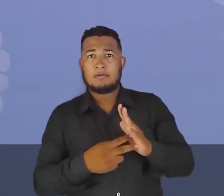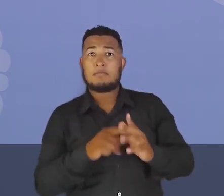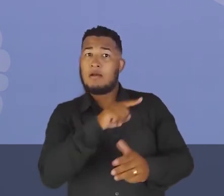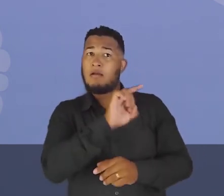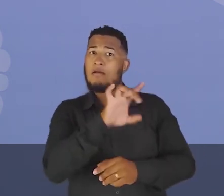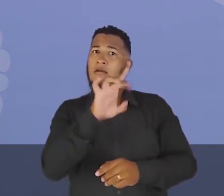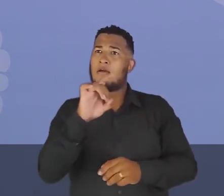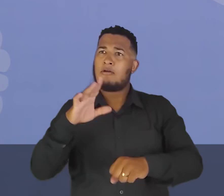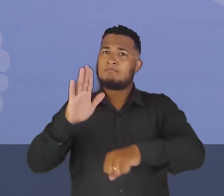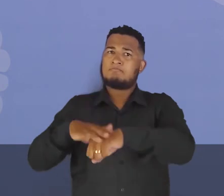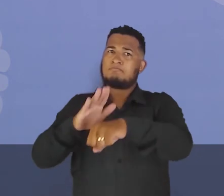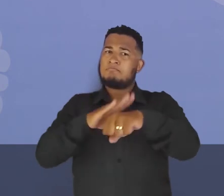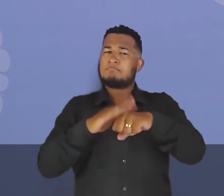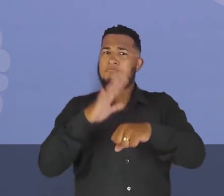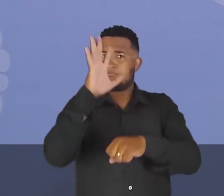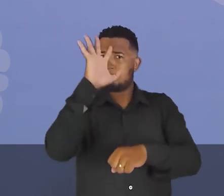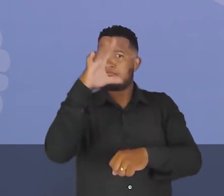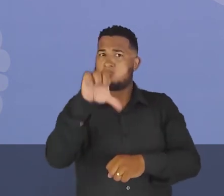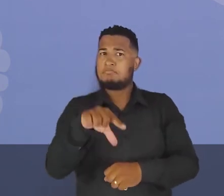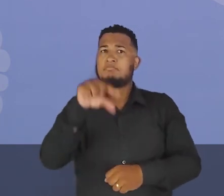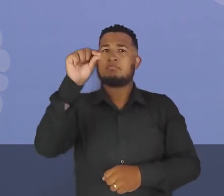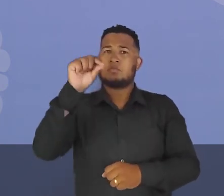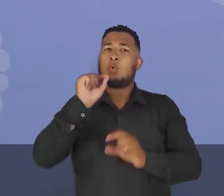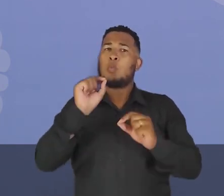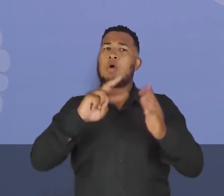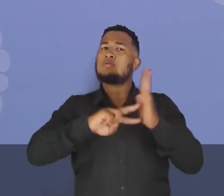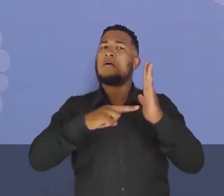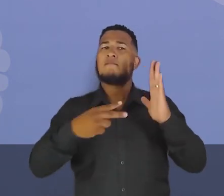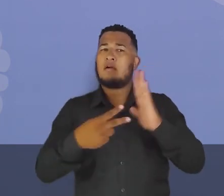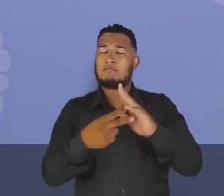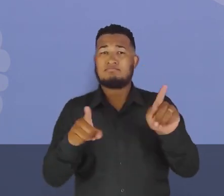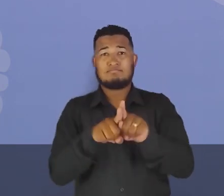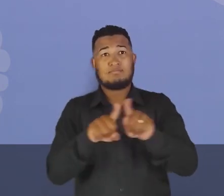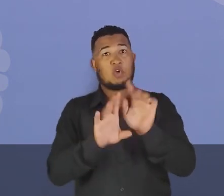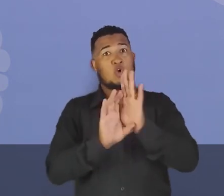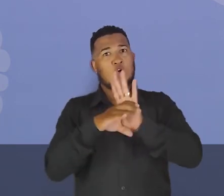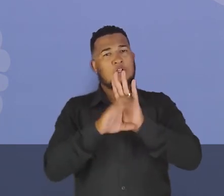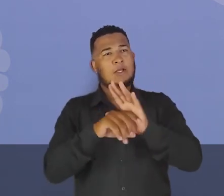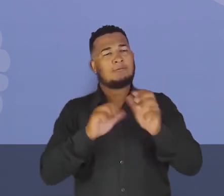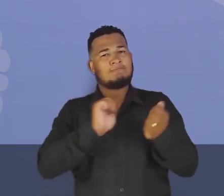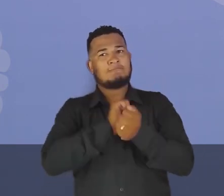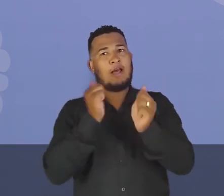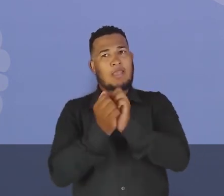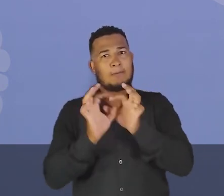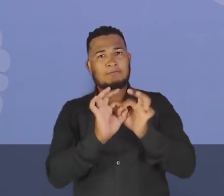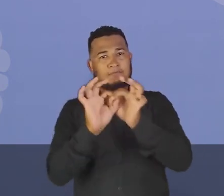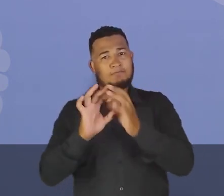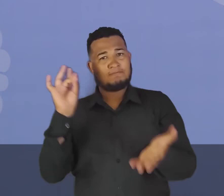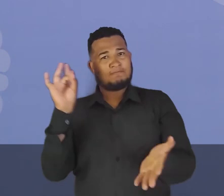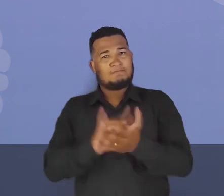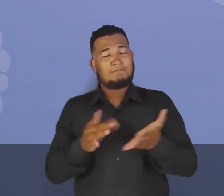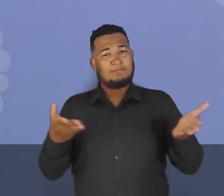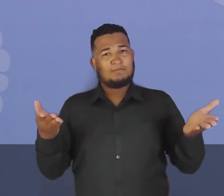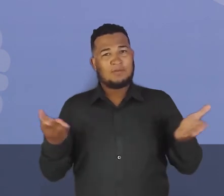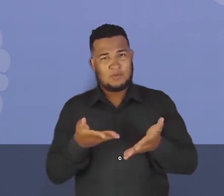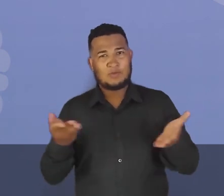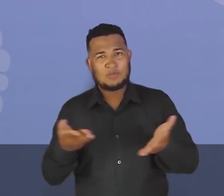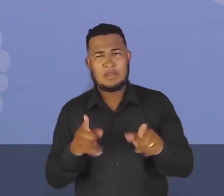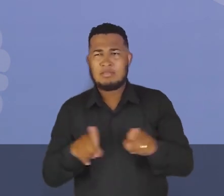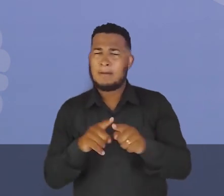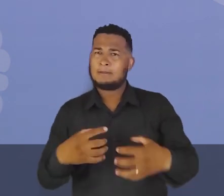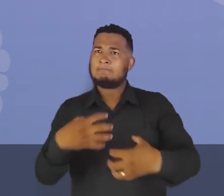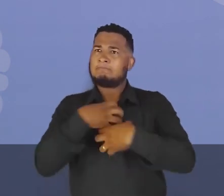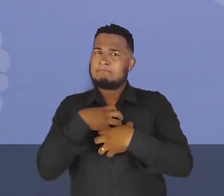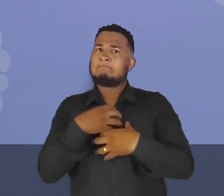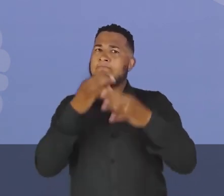cada um de nós, decidir qual é o significado, qual é o conceito que mais se adapta à nossa realidade, que mais faz